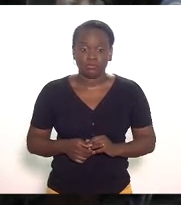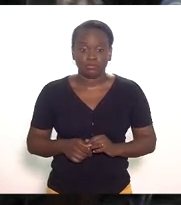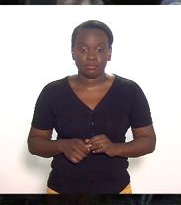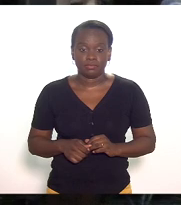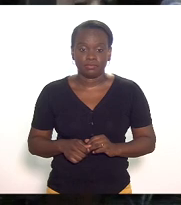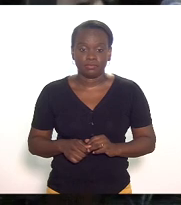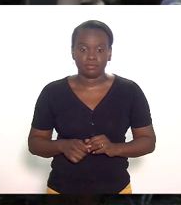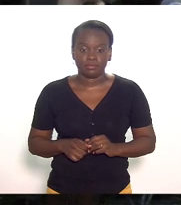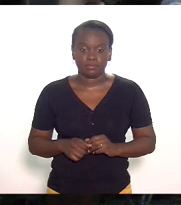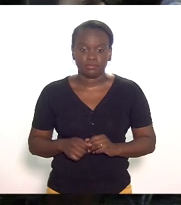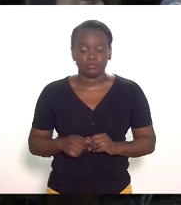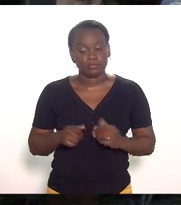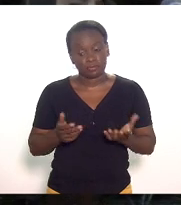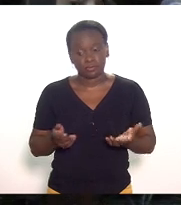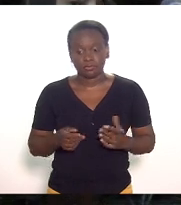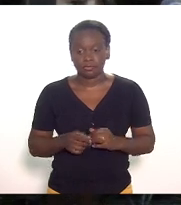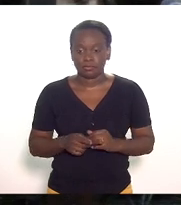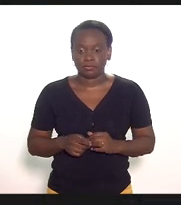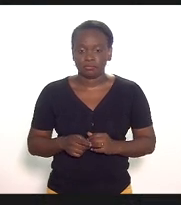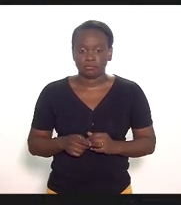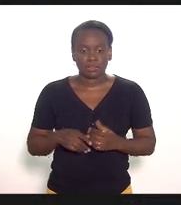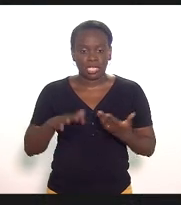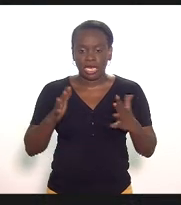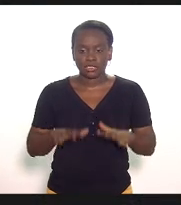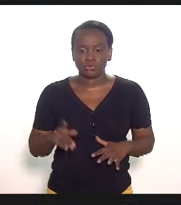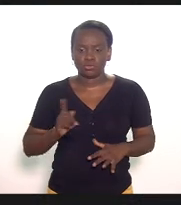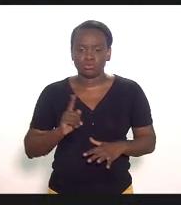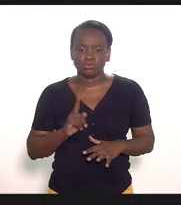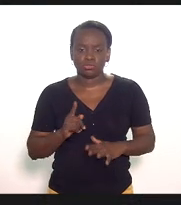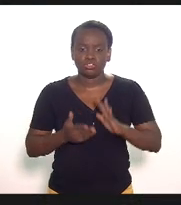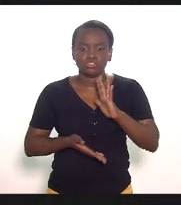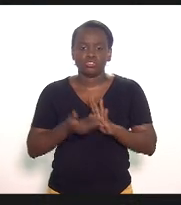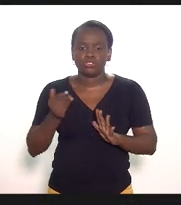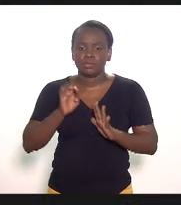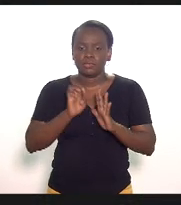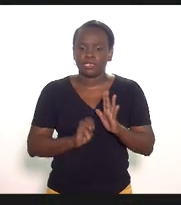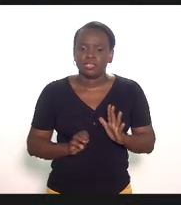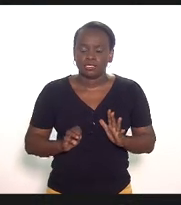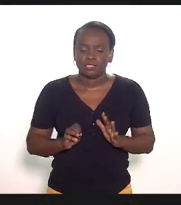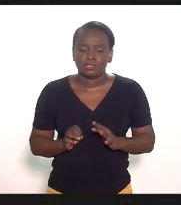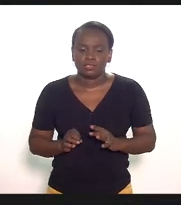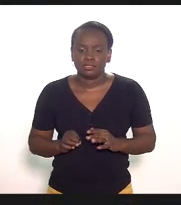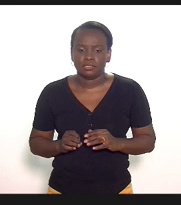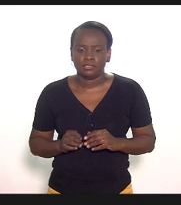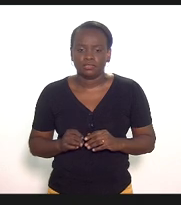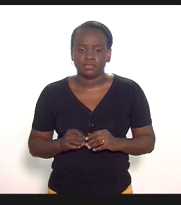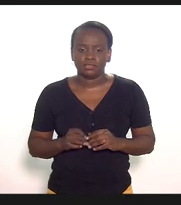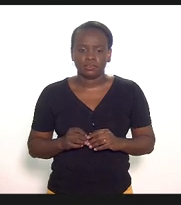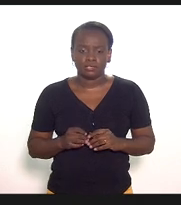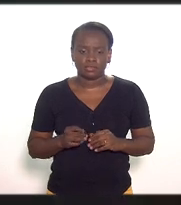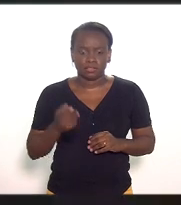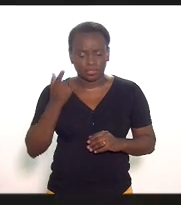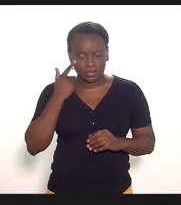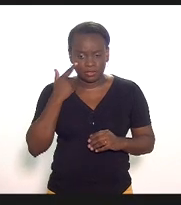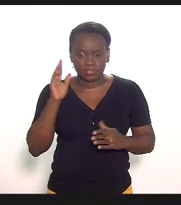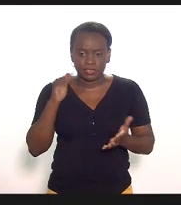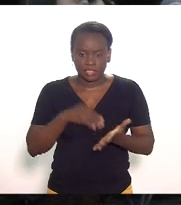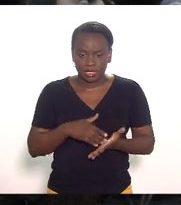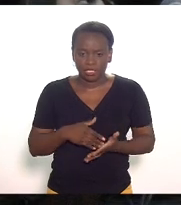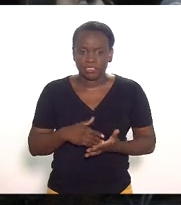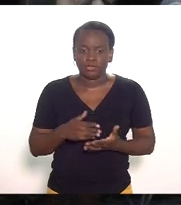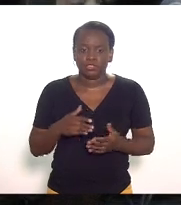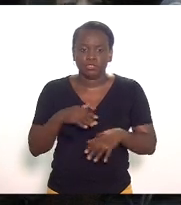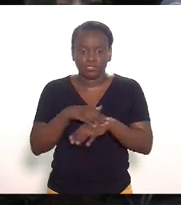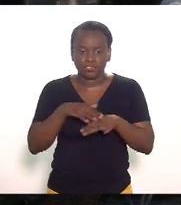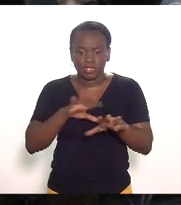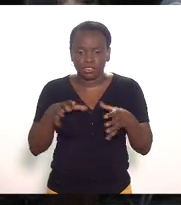Pode ser. Caiu? É. Não caiu. O senhor tirou uma emenda que ele estava com. Mas vamos ao final aqui, a gente fala com a bancada